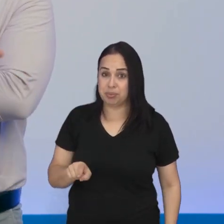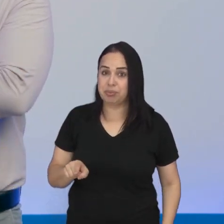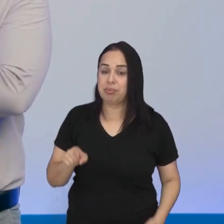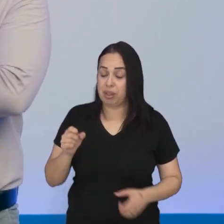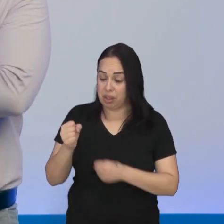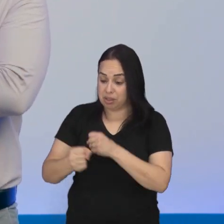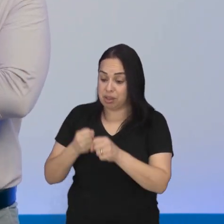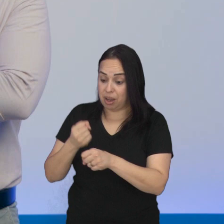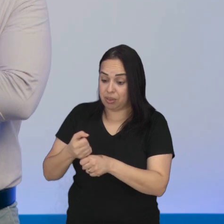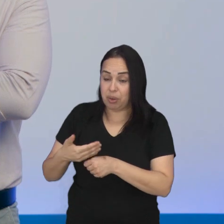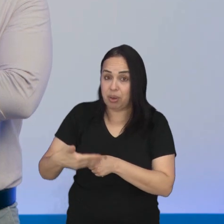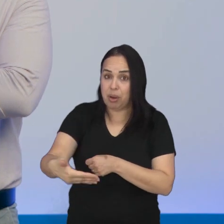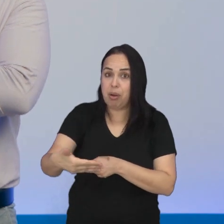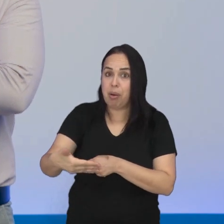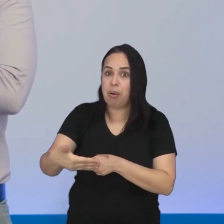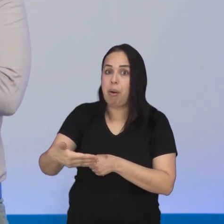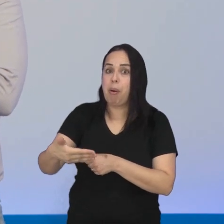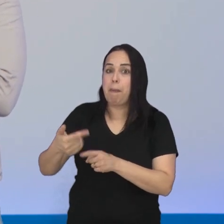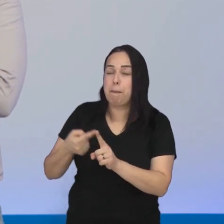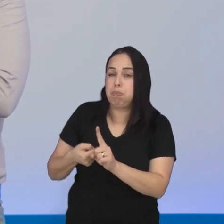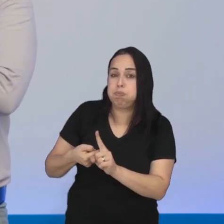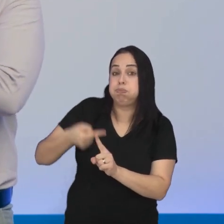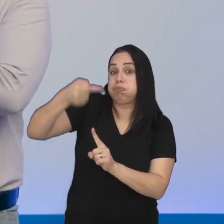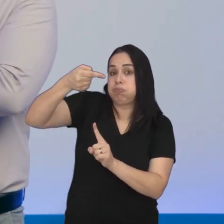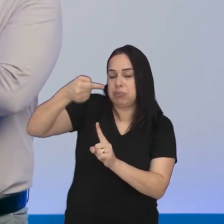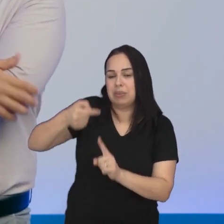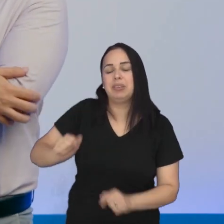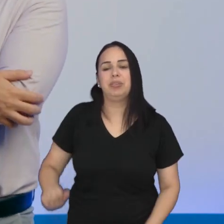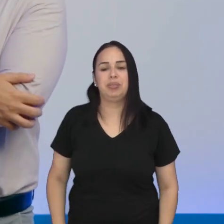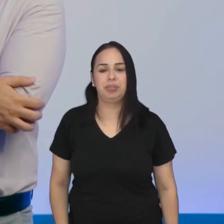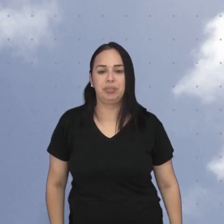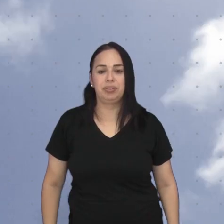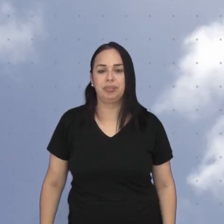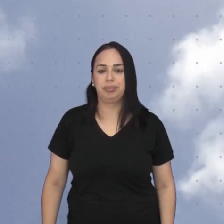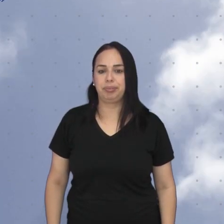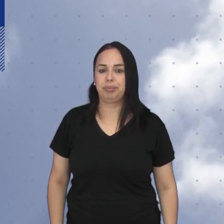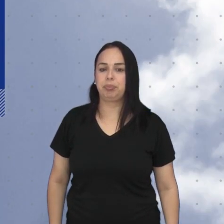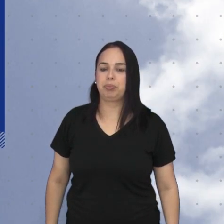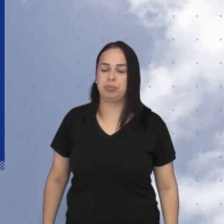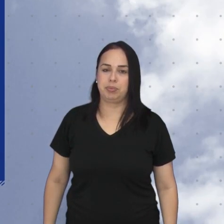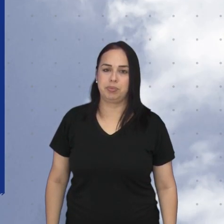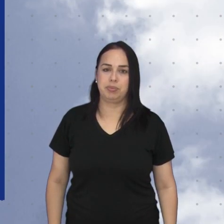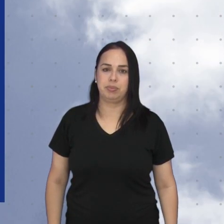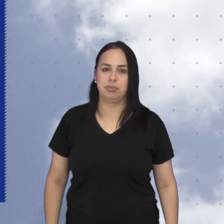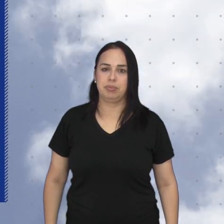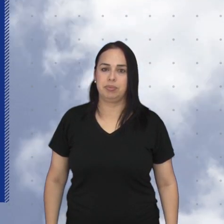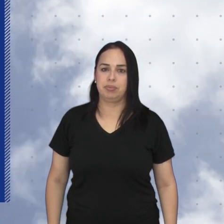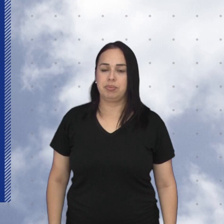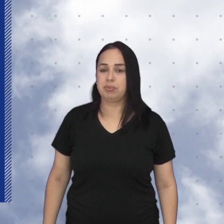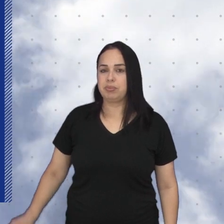e também amanhã, nesse ano que promete ser um dos mais quentes da história.